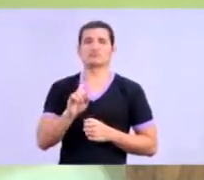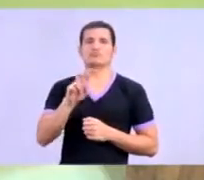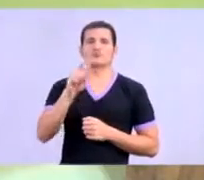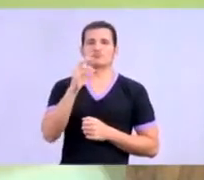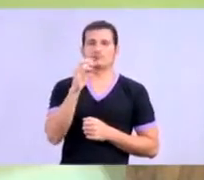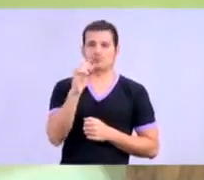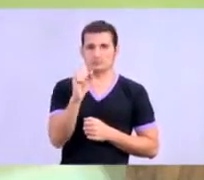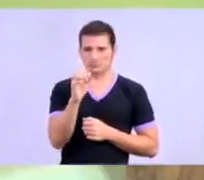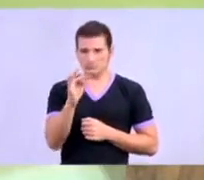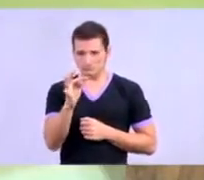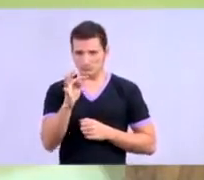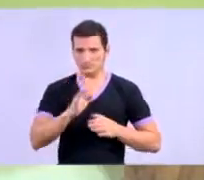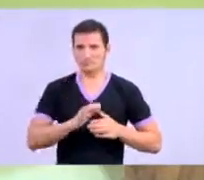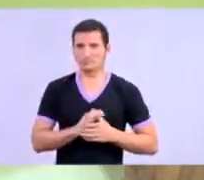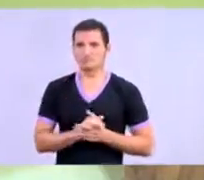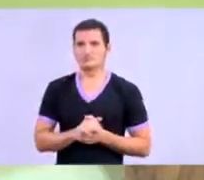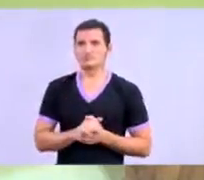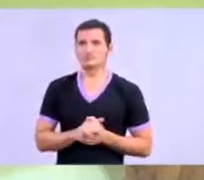refere sempre,